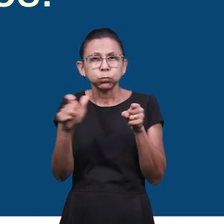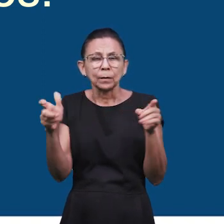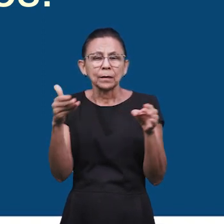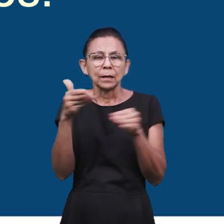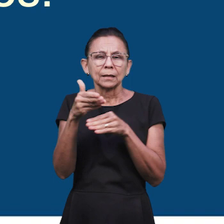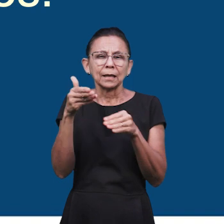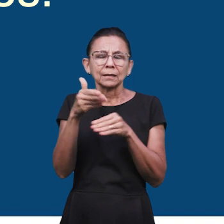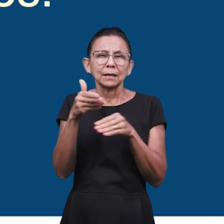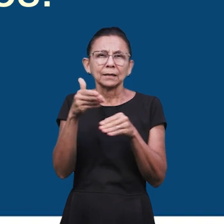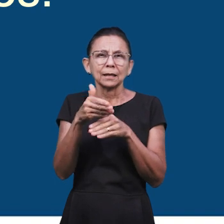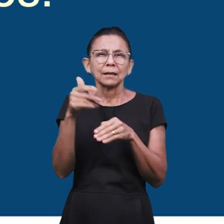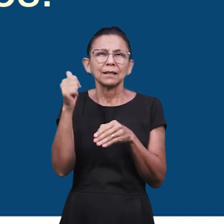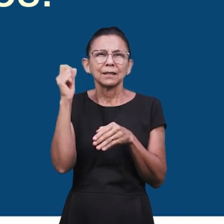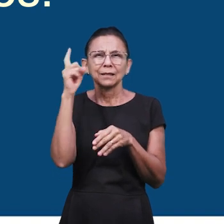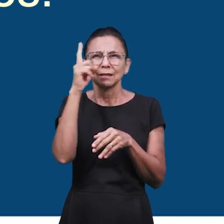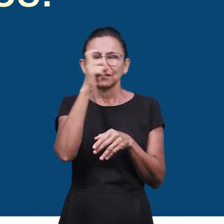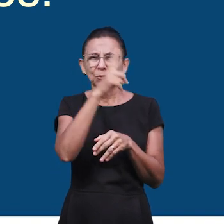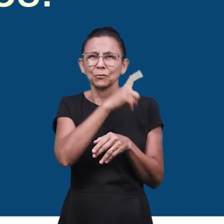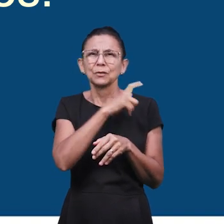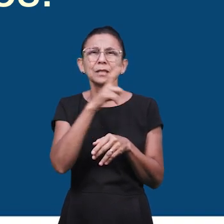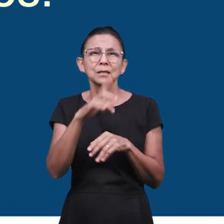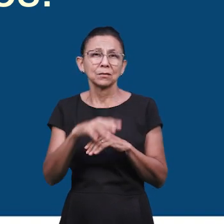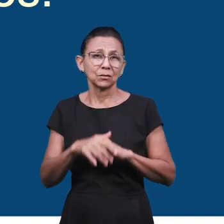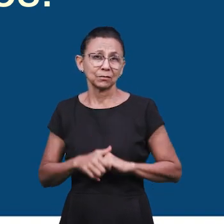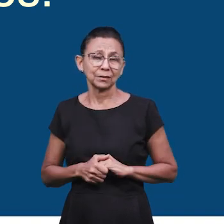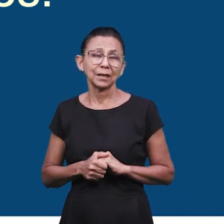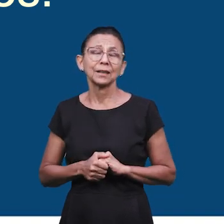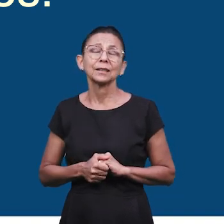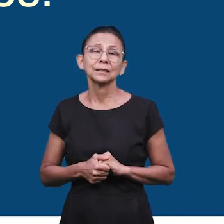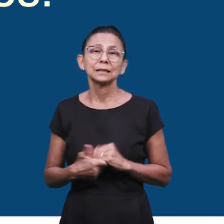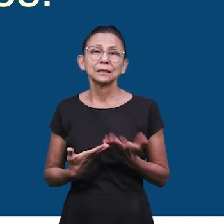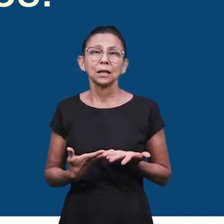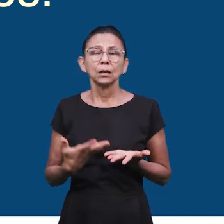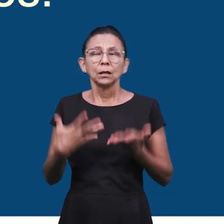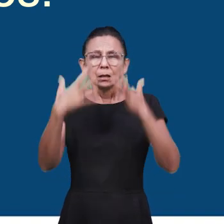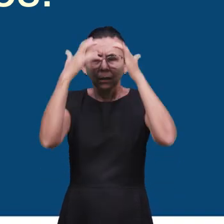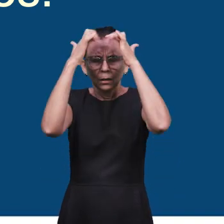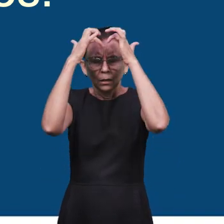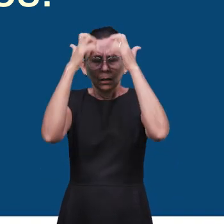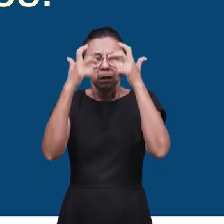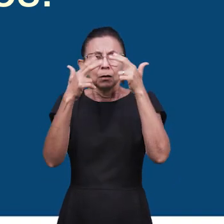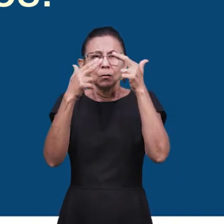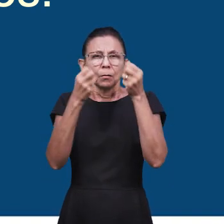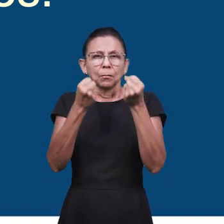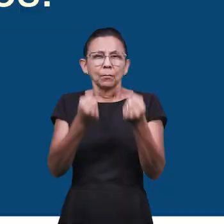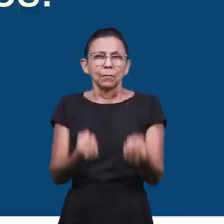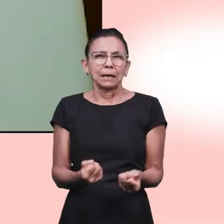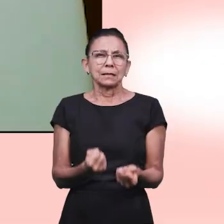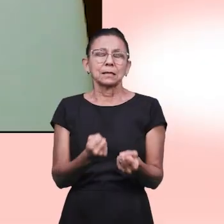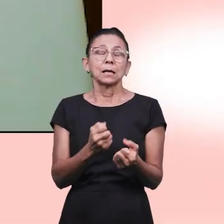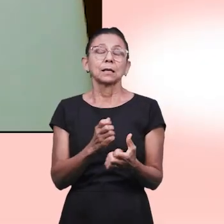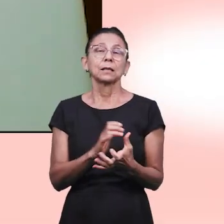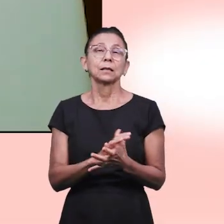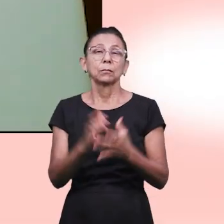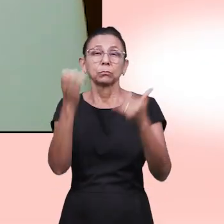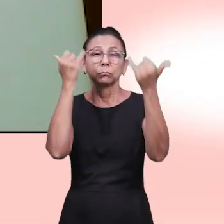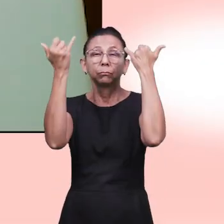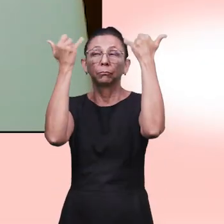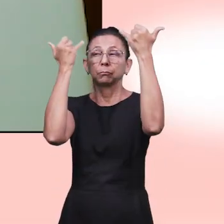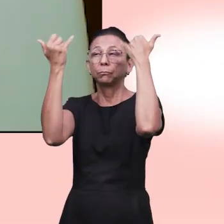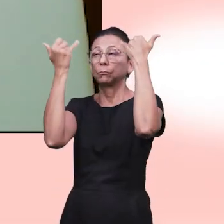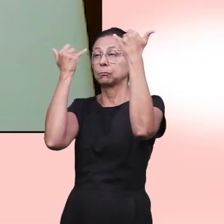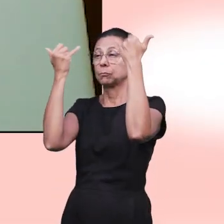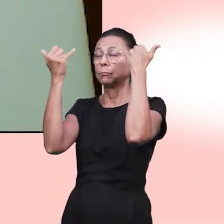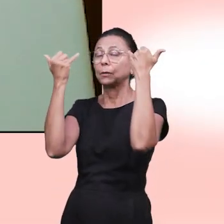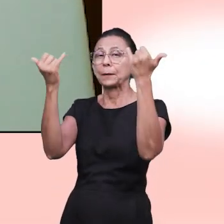por exemplo, de um celular. Quando ele está muito cheio, muito pesado, nós temos dificuldade em acessar aquilo que nós queremos. Com o envelhecimento,